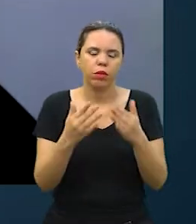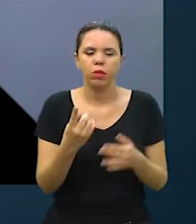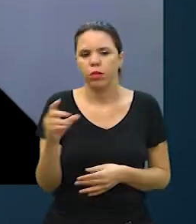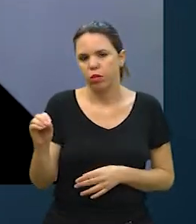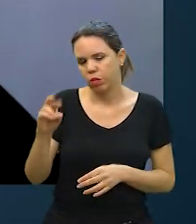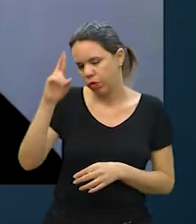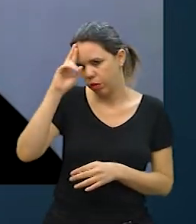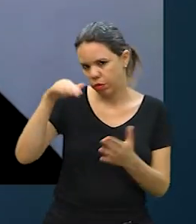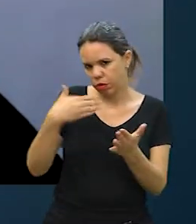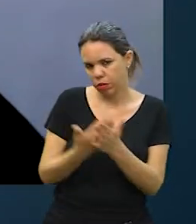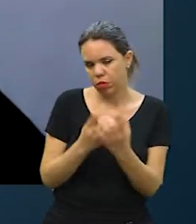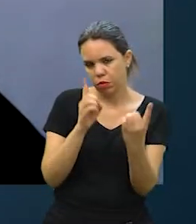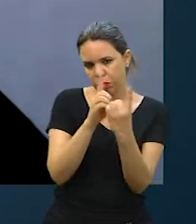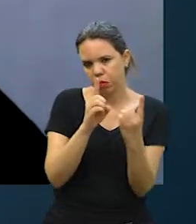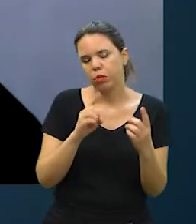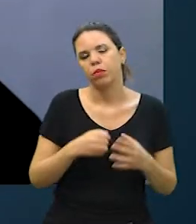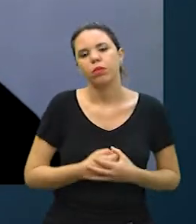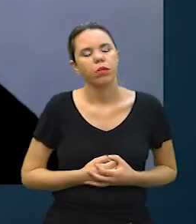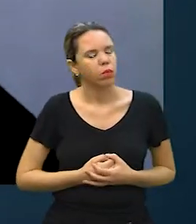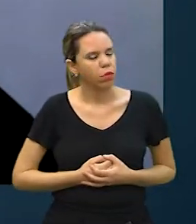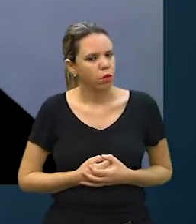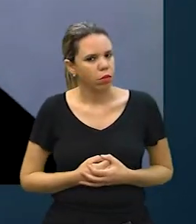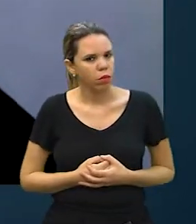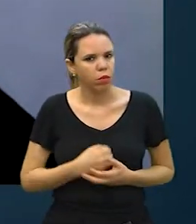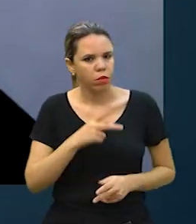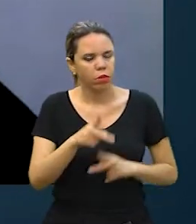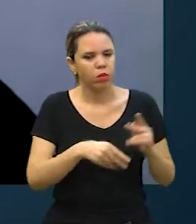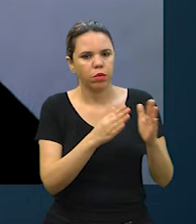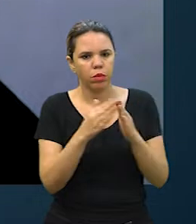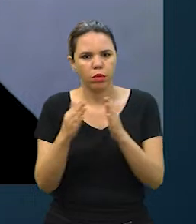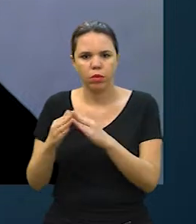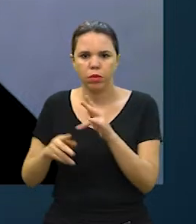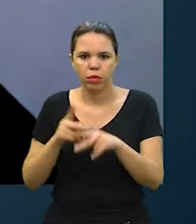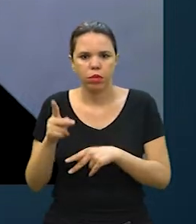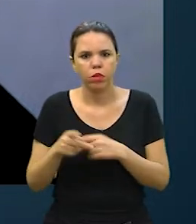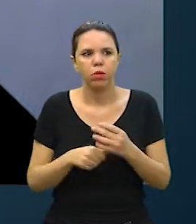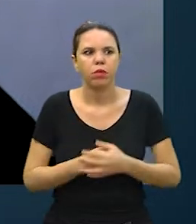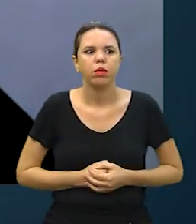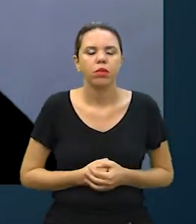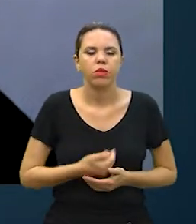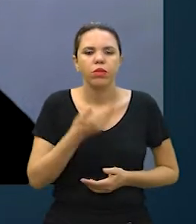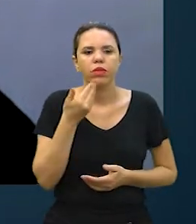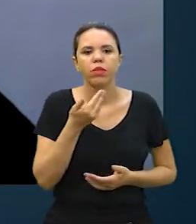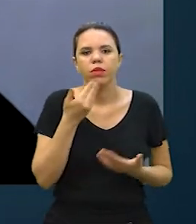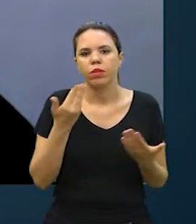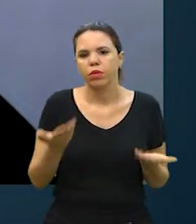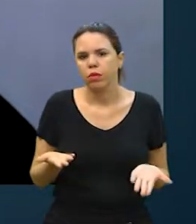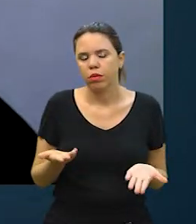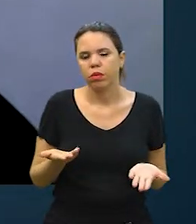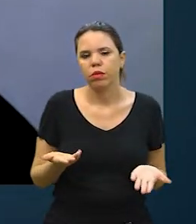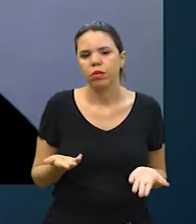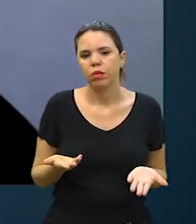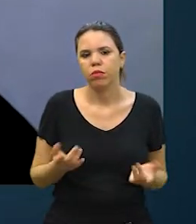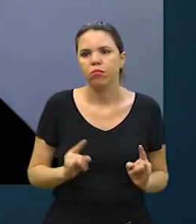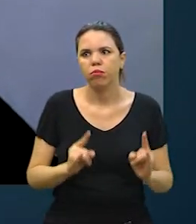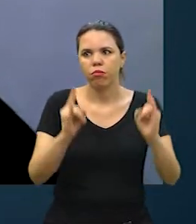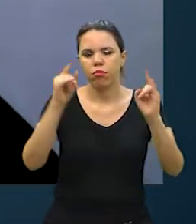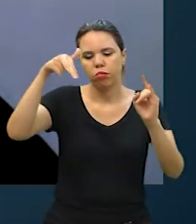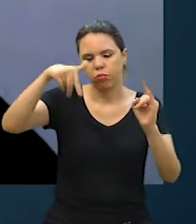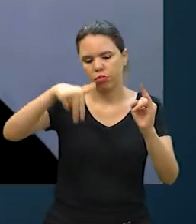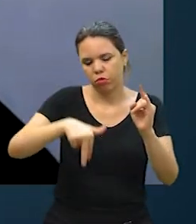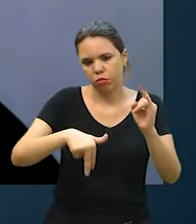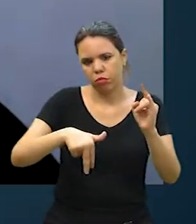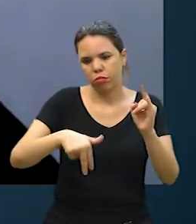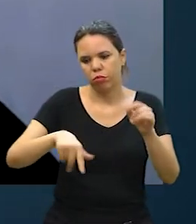10 ao meio-dia a gente faz o atendimento, dos moradores, e para o morador fica muito fácil, porque ele apenas desce o elevador em vez de ter que